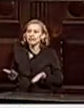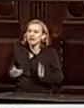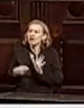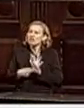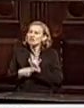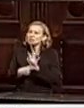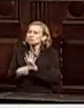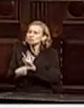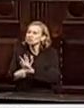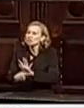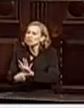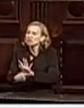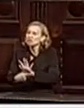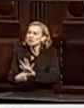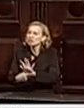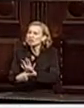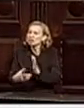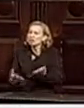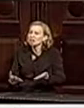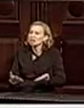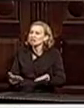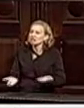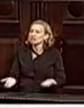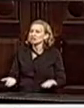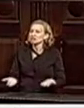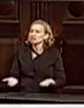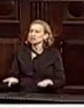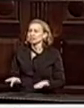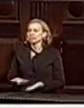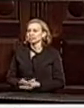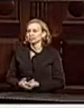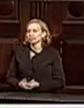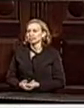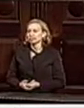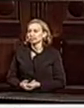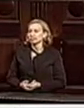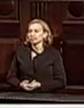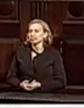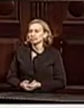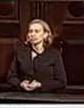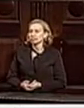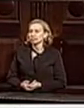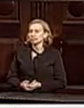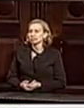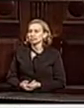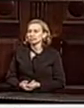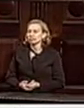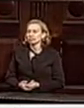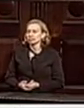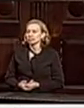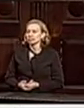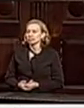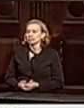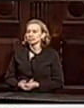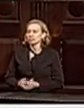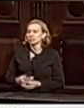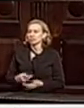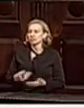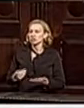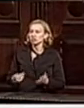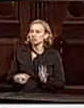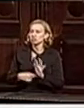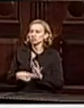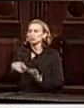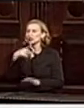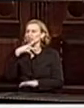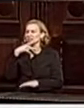auxiliar e contribuir de forma efetiva para o exercício da nossa função como parlamentar nesta